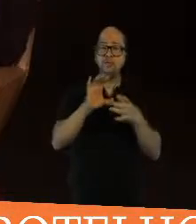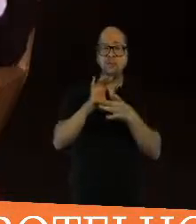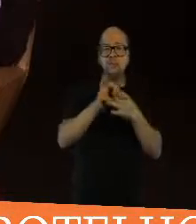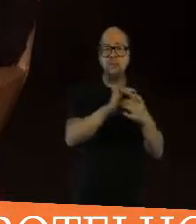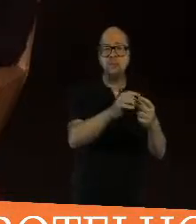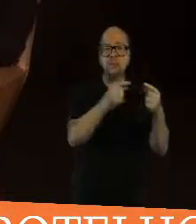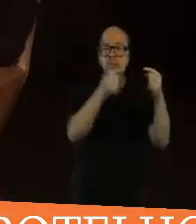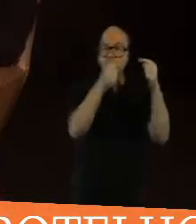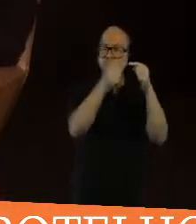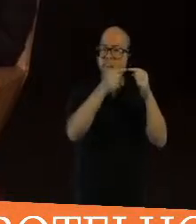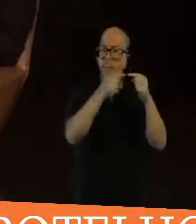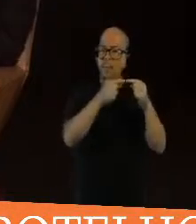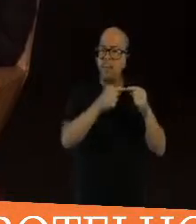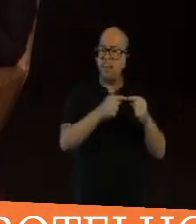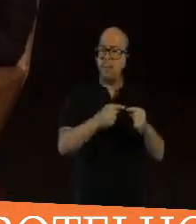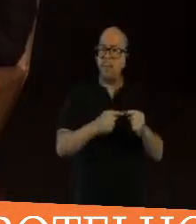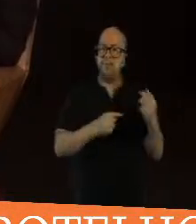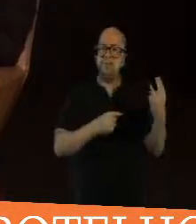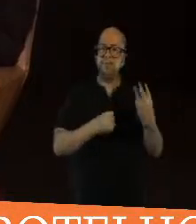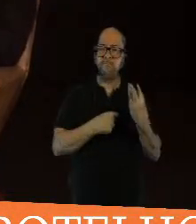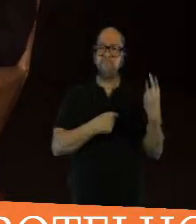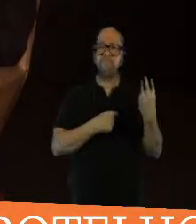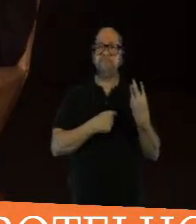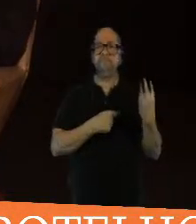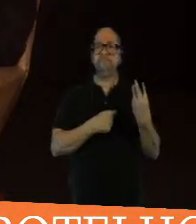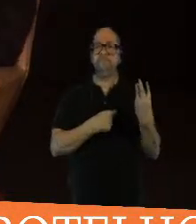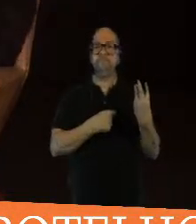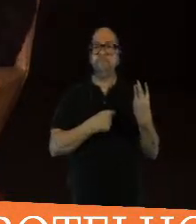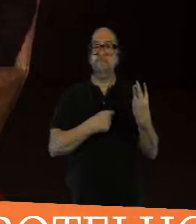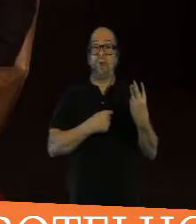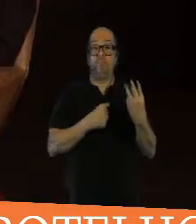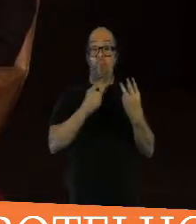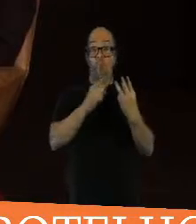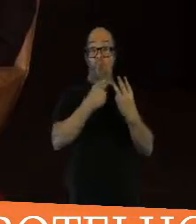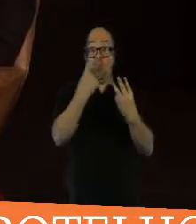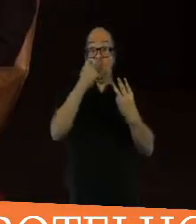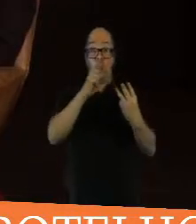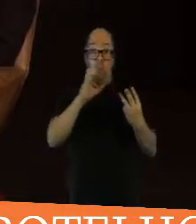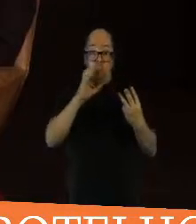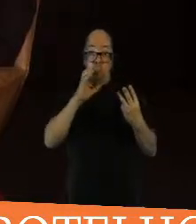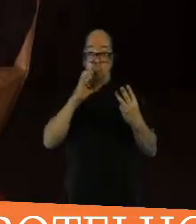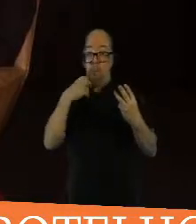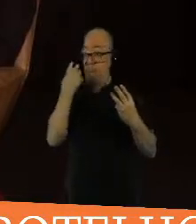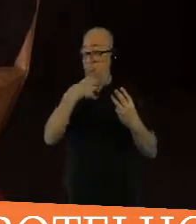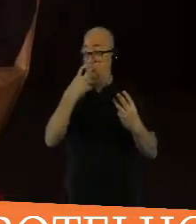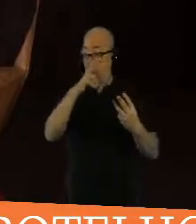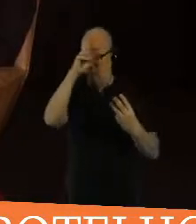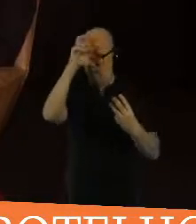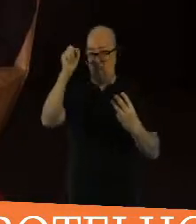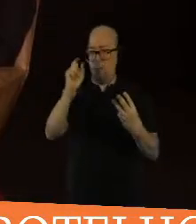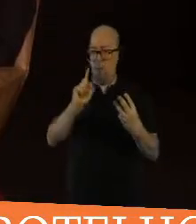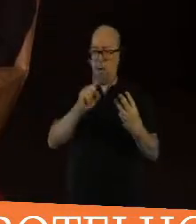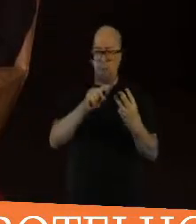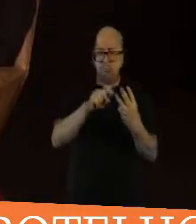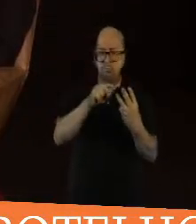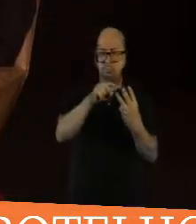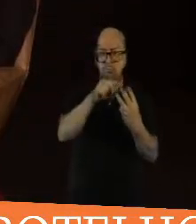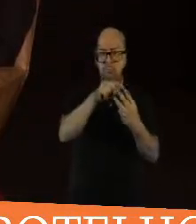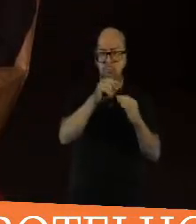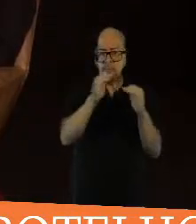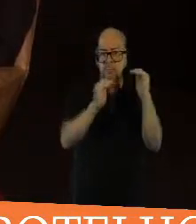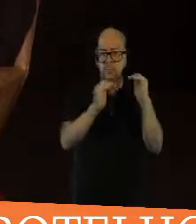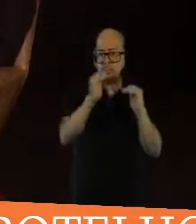por vezes, a gente tem que economizar, né? O menos vai ser o mais no fim Exato. Das contas. E aí tem